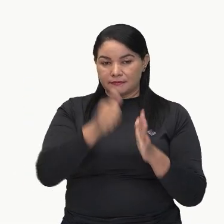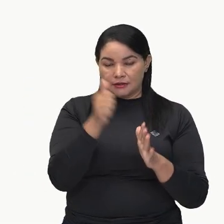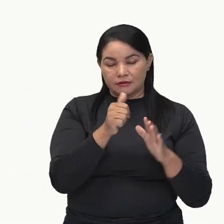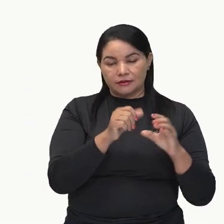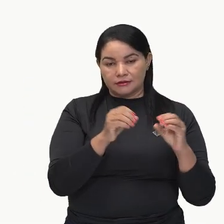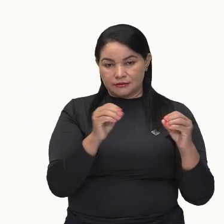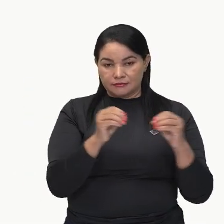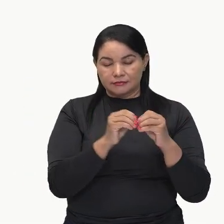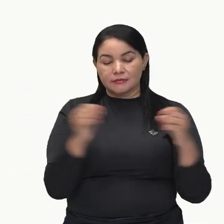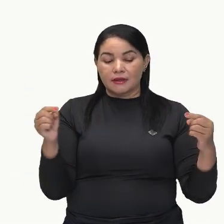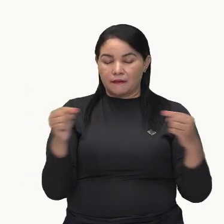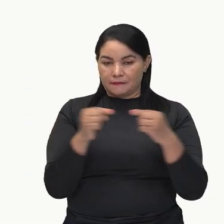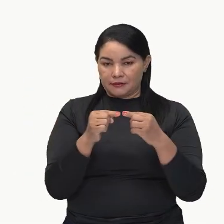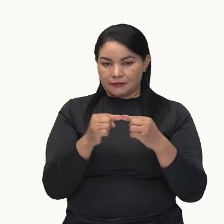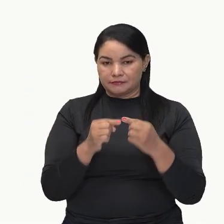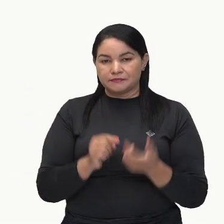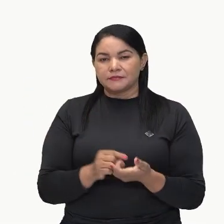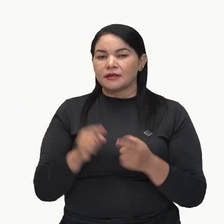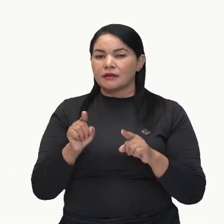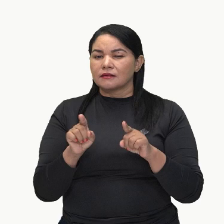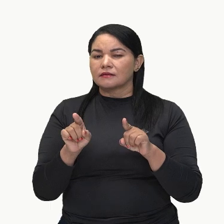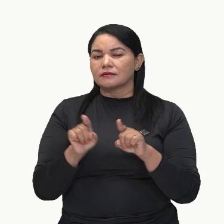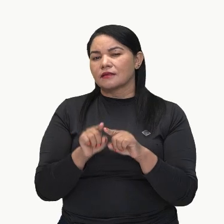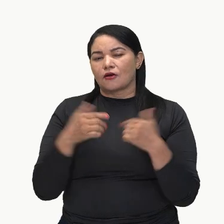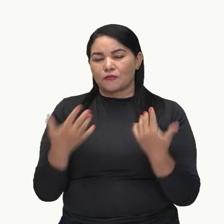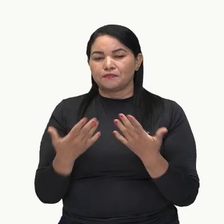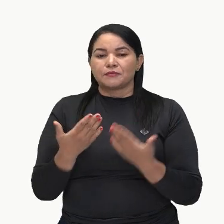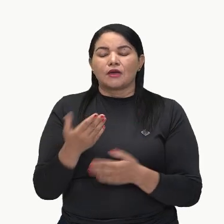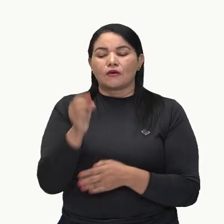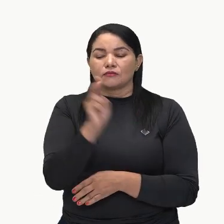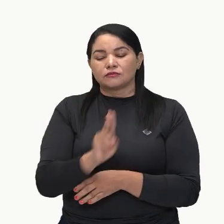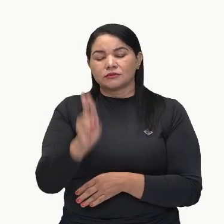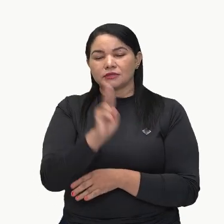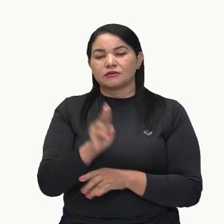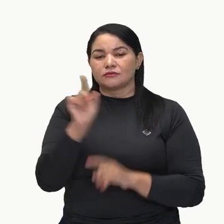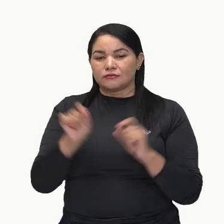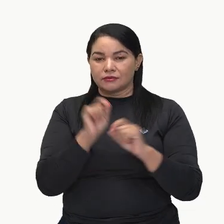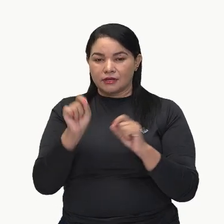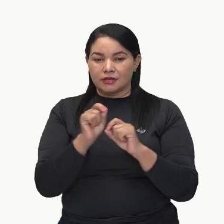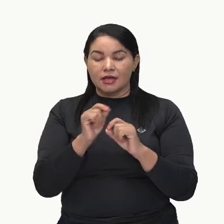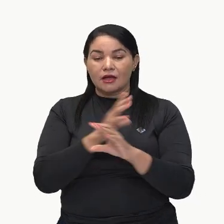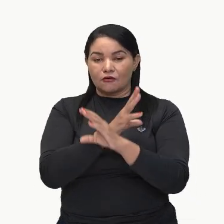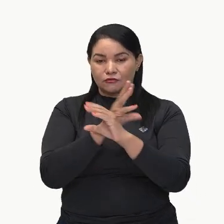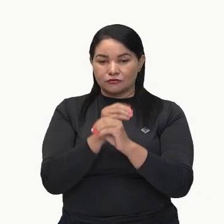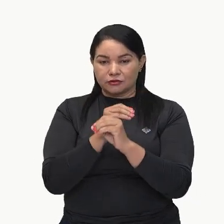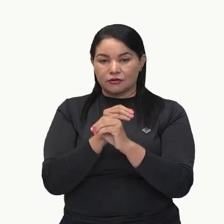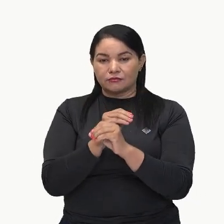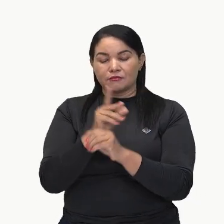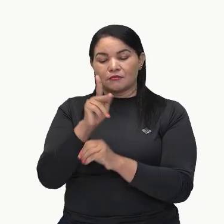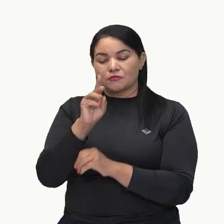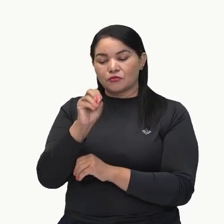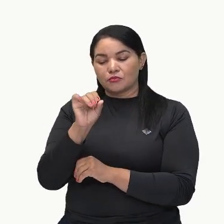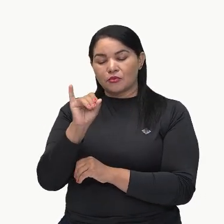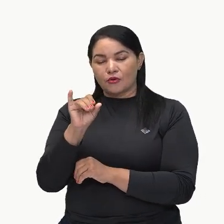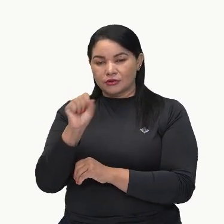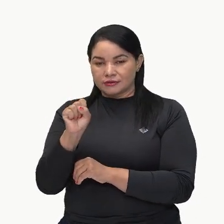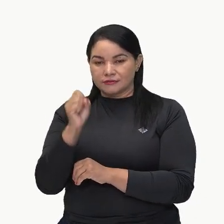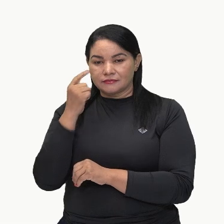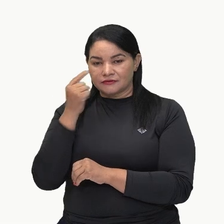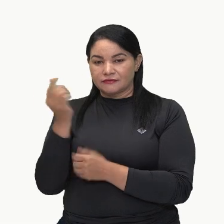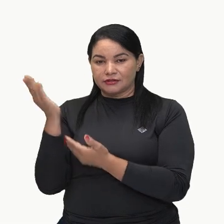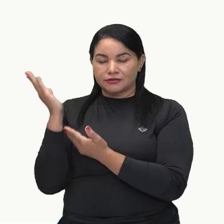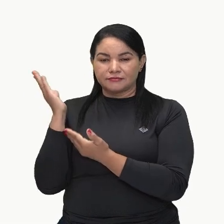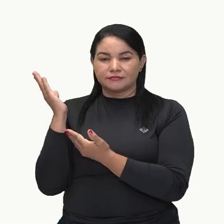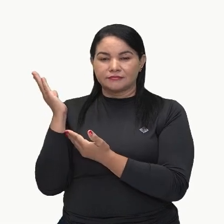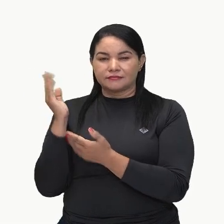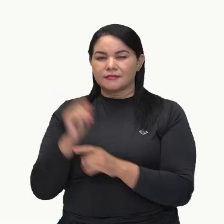Nota que aqui utilizamos uma conjunção pois, bem aqui.